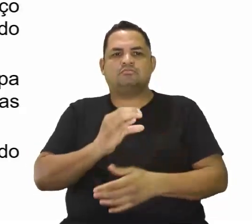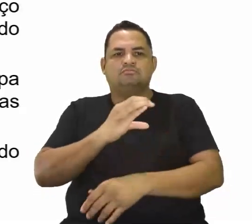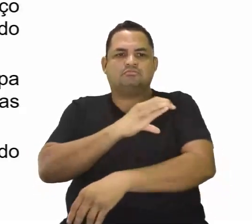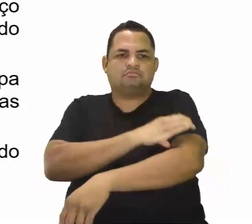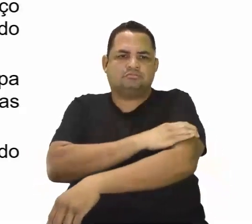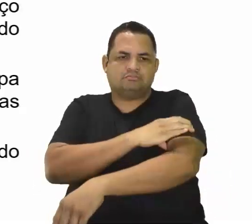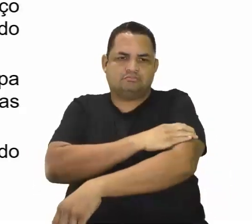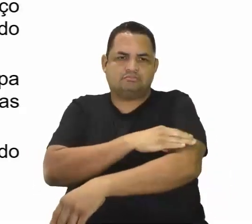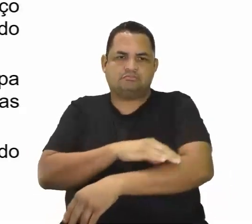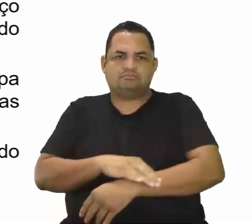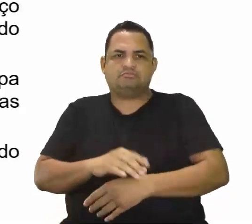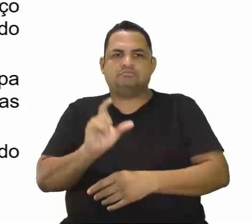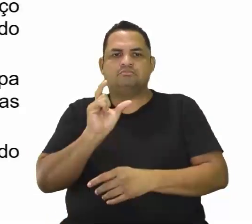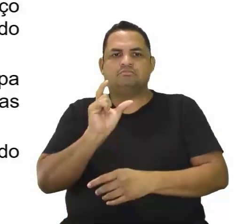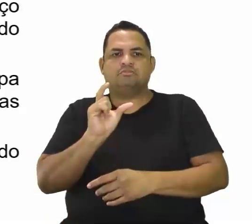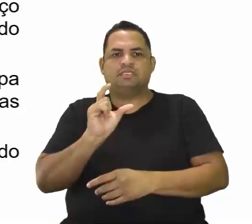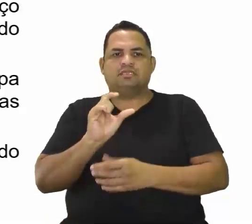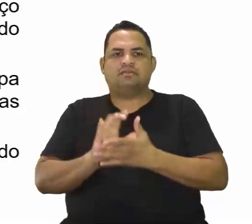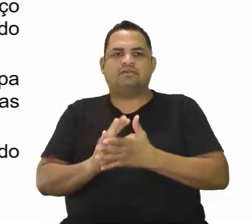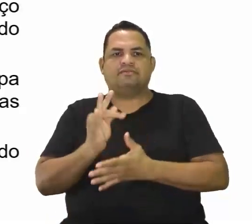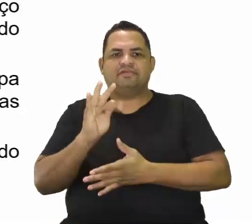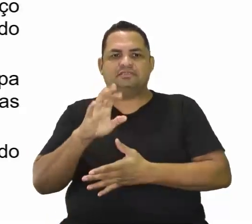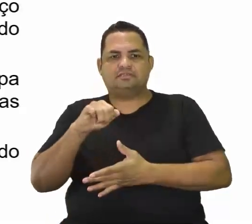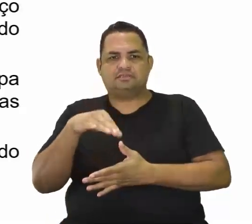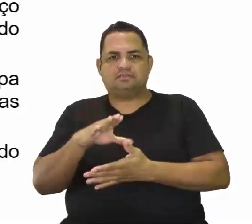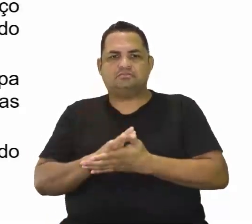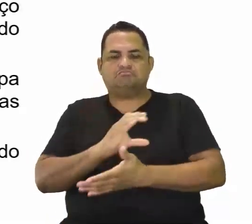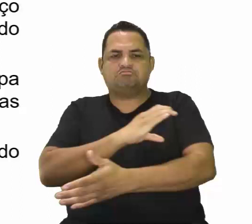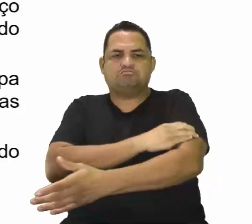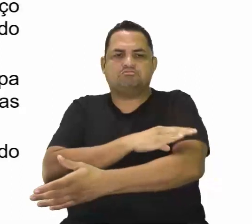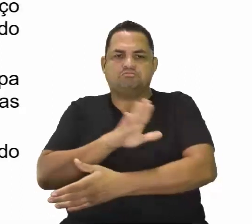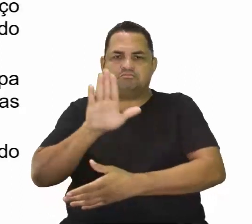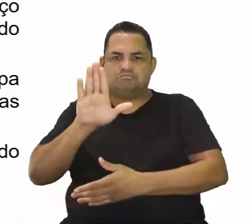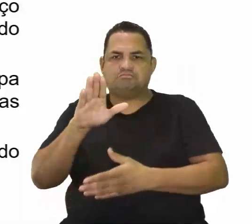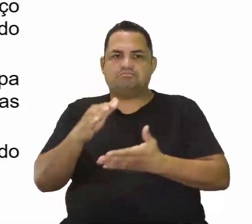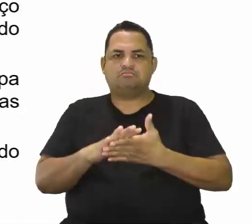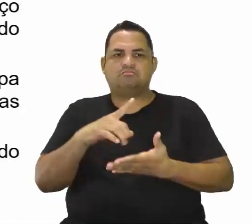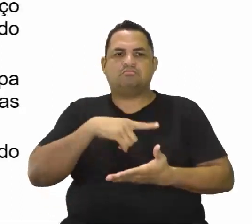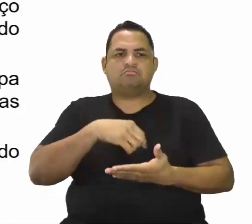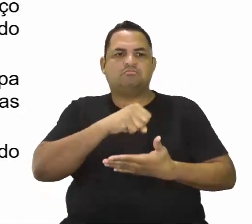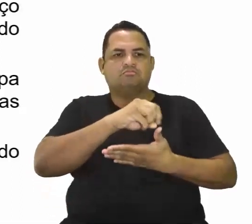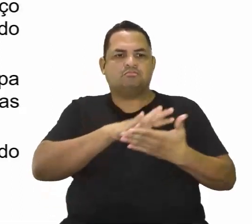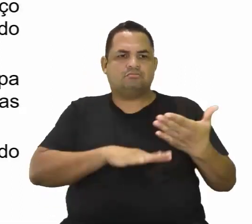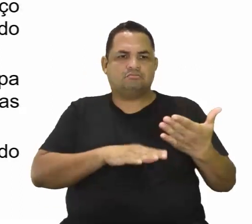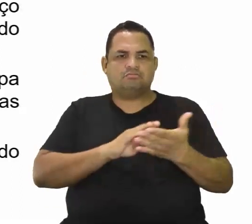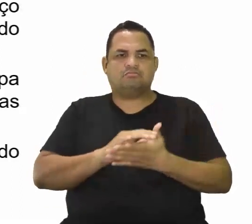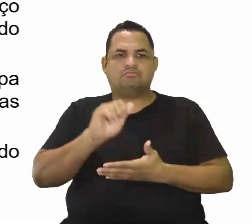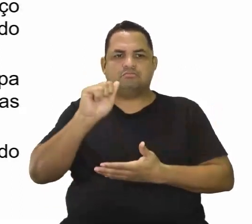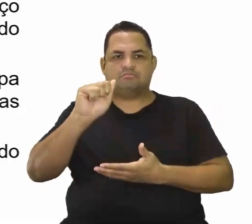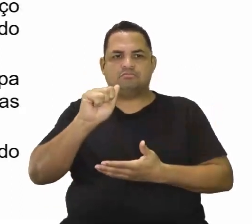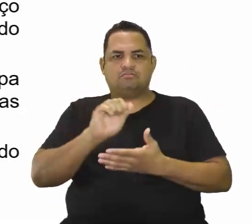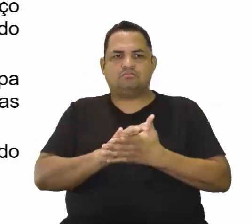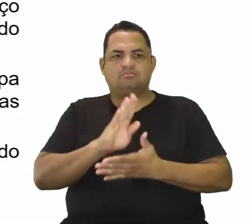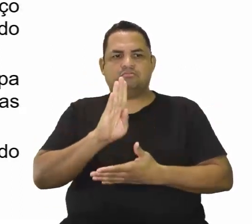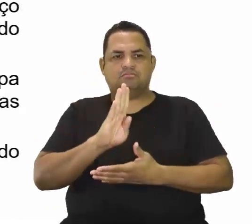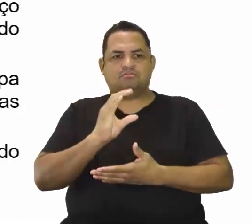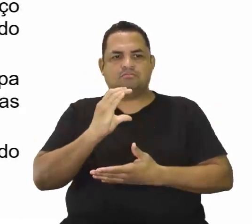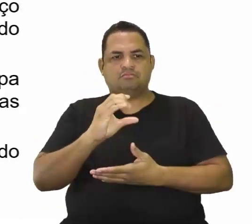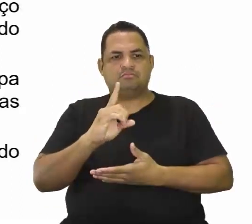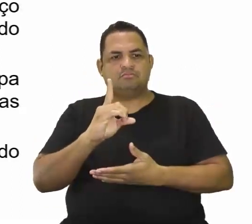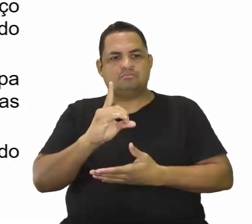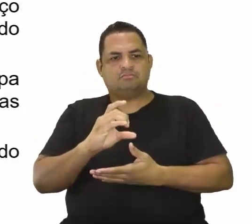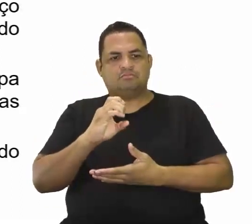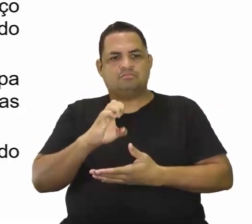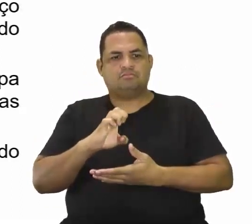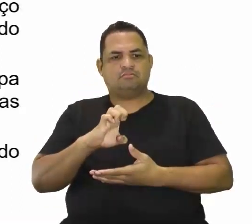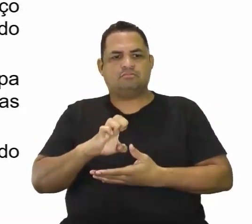correta para o termo fascismo? Aí eu tenho como alternativa A letra A letra B, a C,